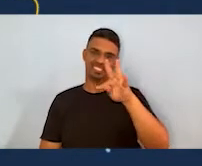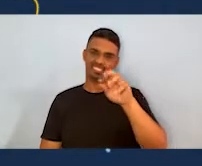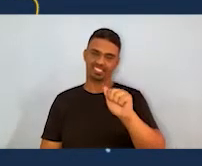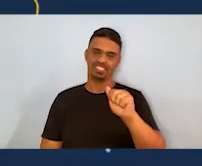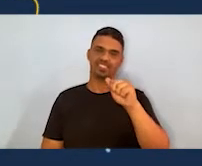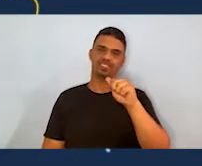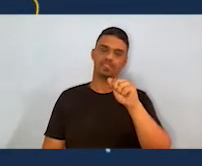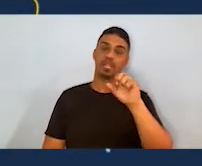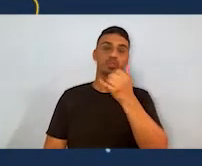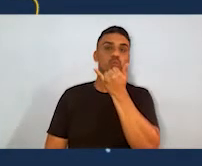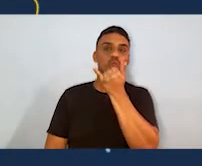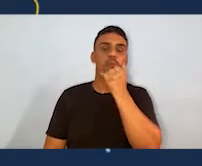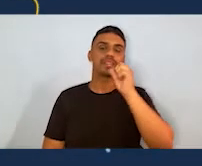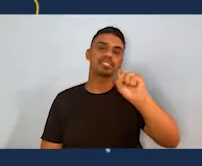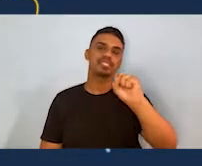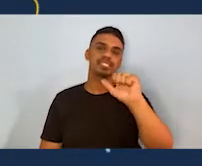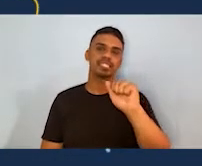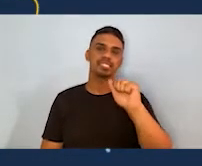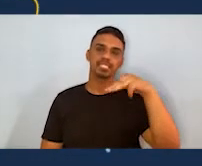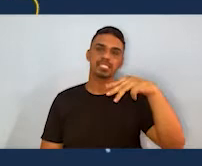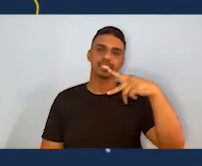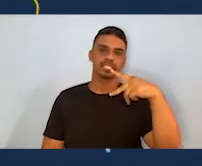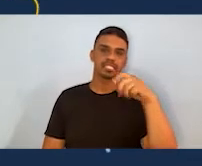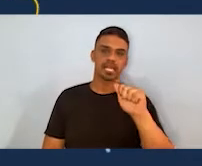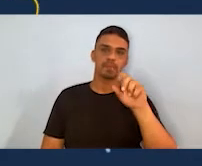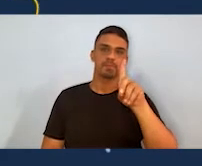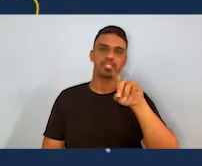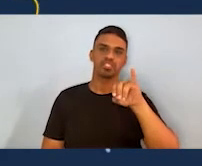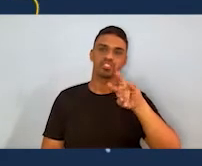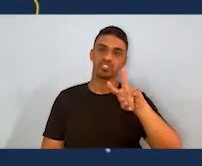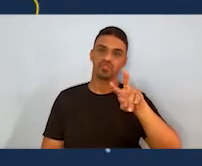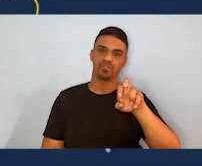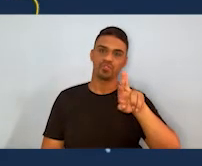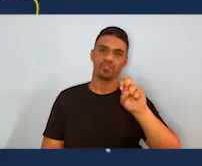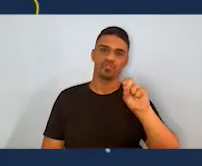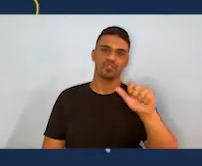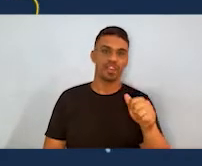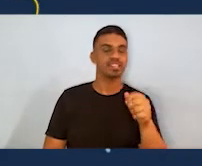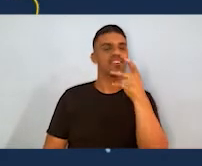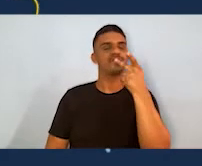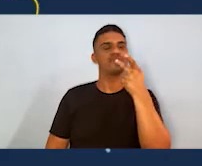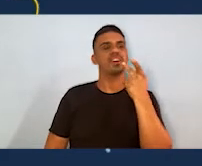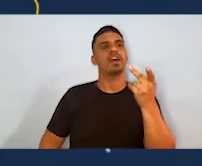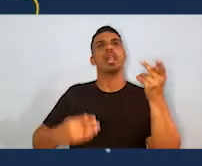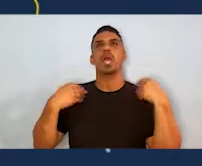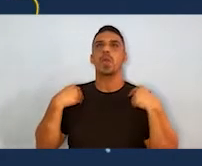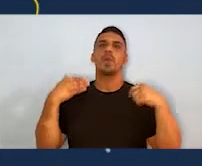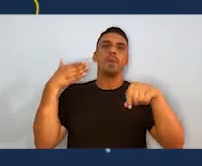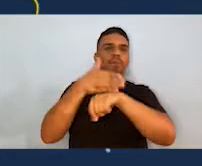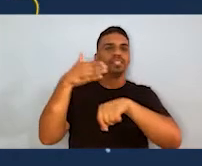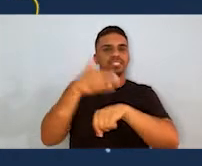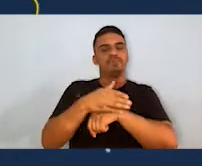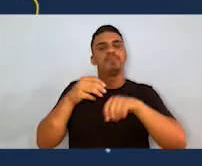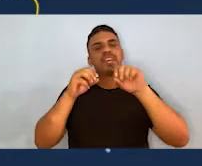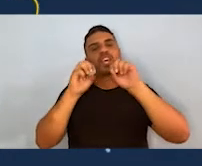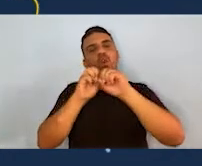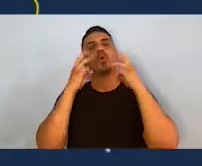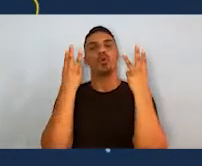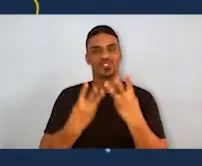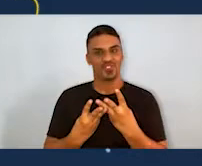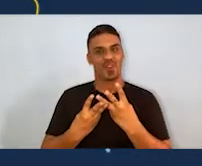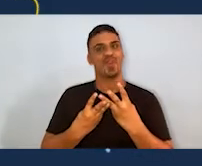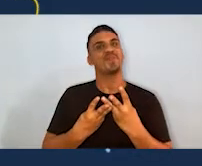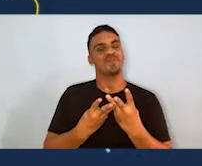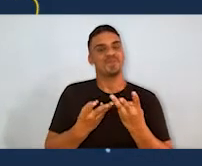também, quiserem colocar como parte, ó, participei do workshop, fiz isso aqui, então quem quiser, fica à vontade.